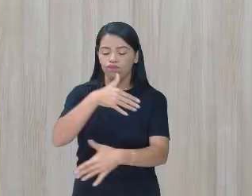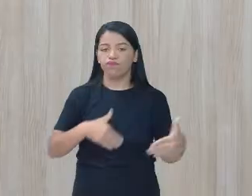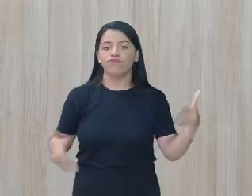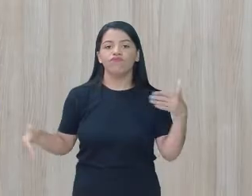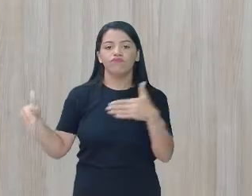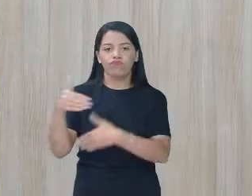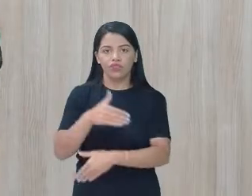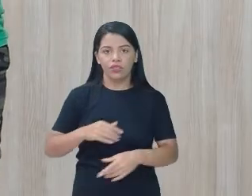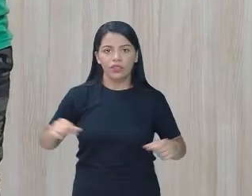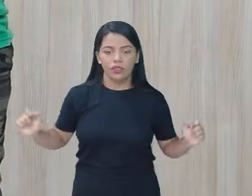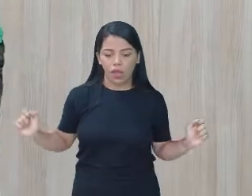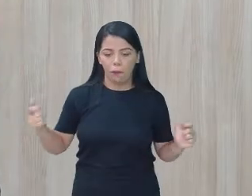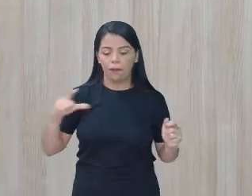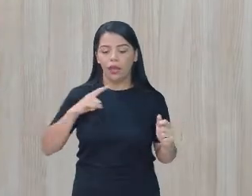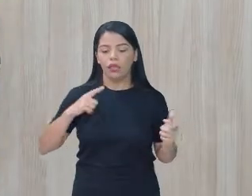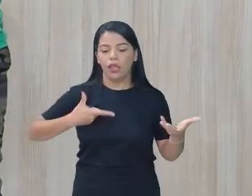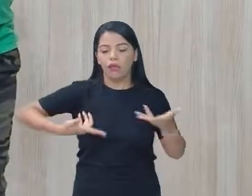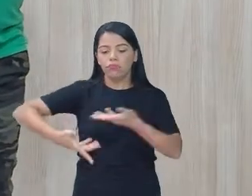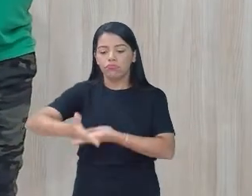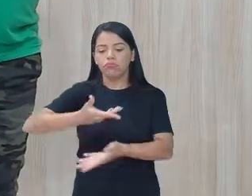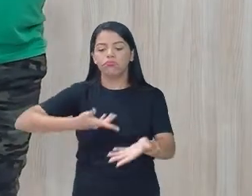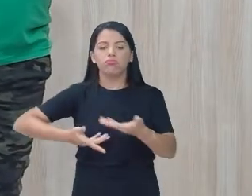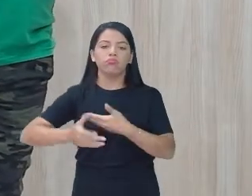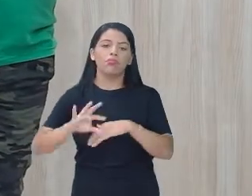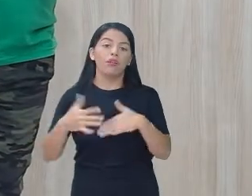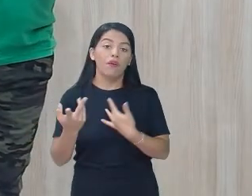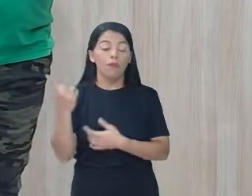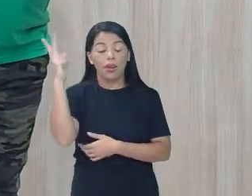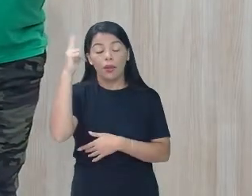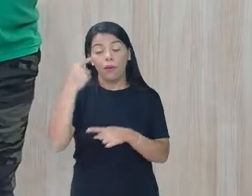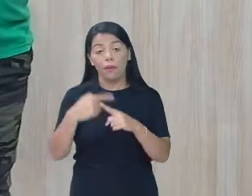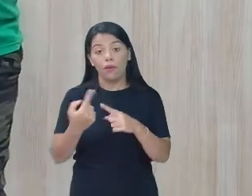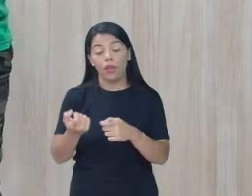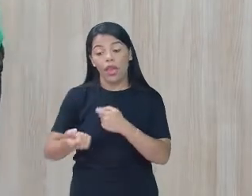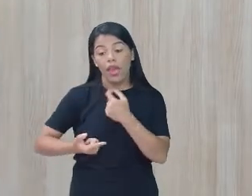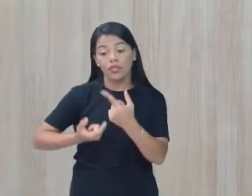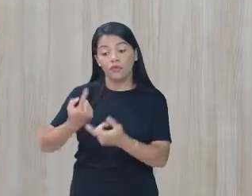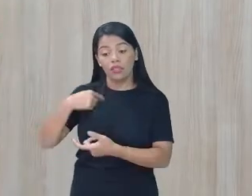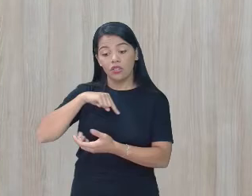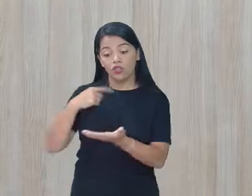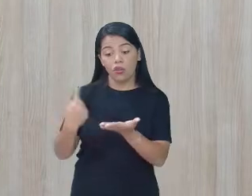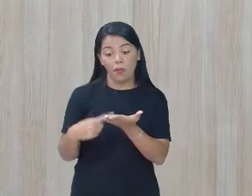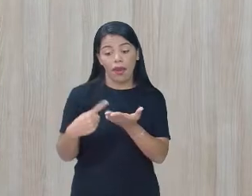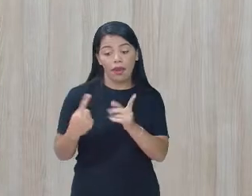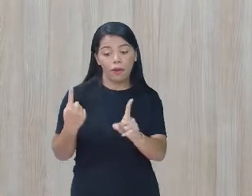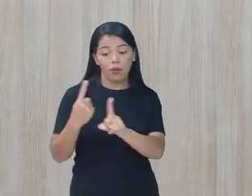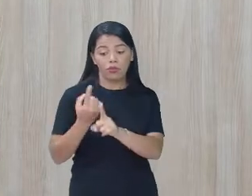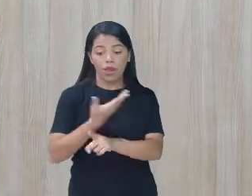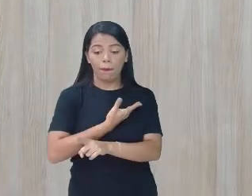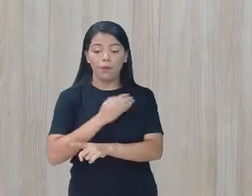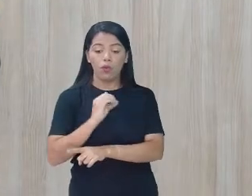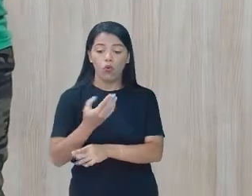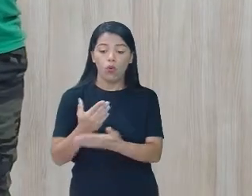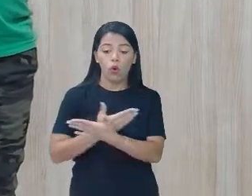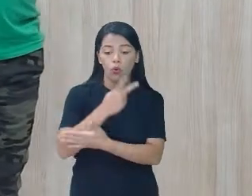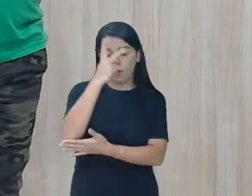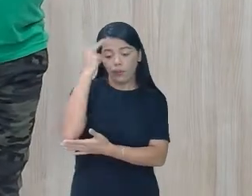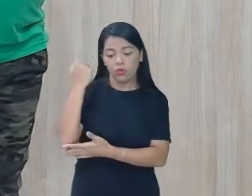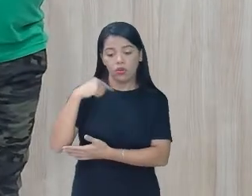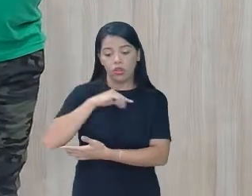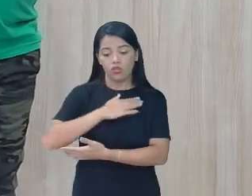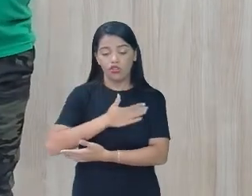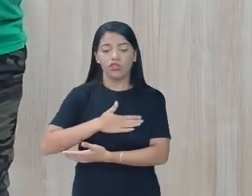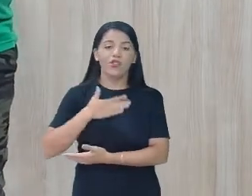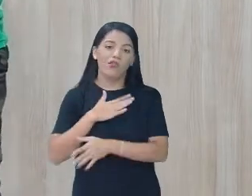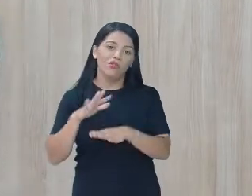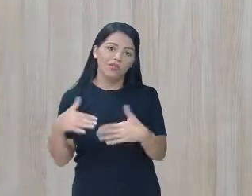vezes visitar uma praça, um parque, para encontrar com os amigos, né, para encontrar com pessoas que a gente gosta. Então, no momento em que a